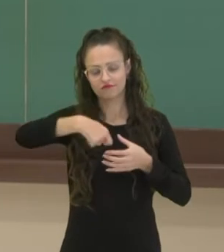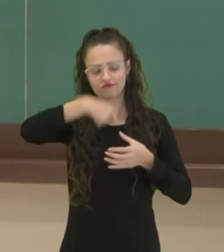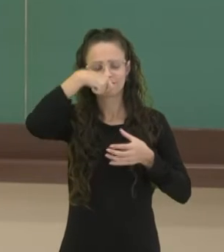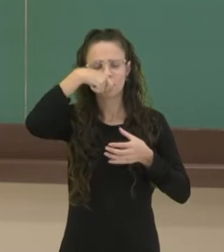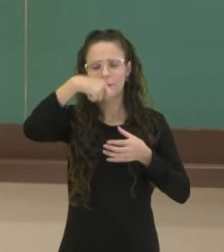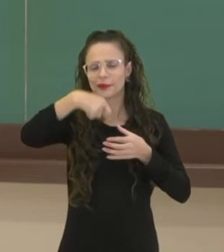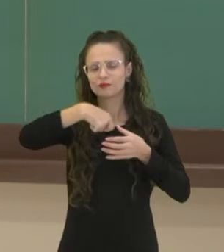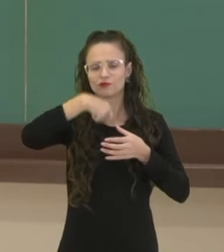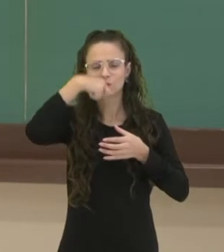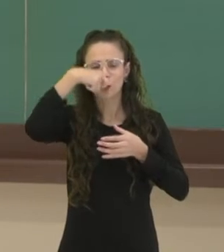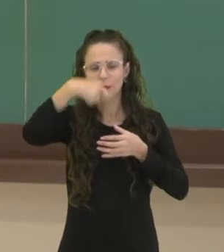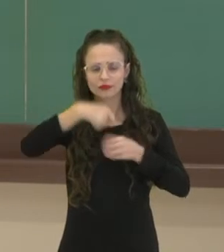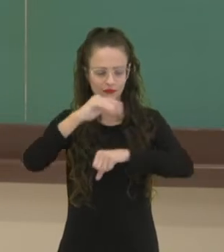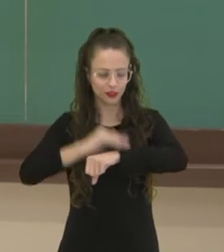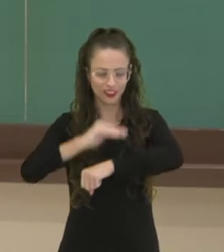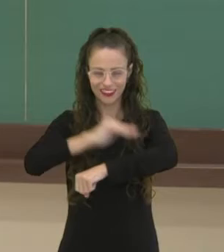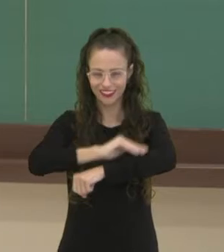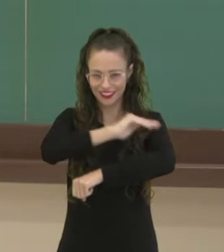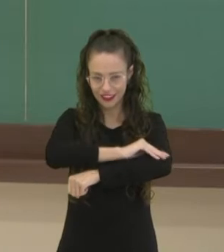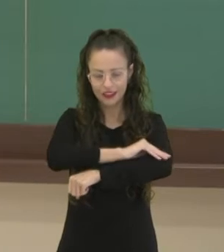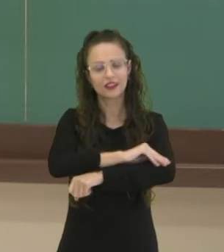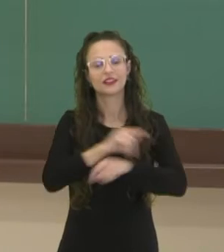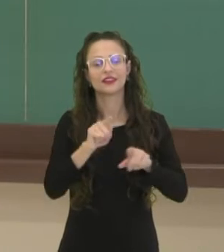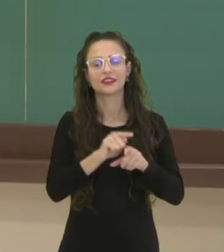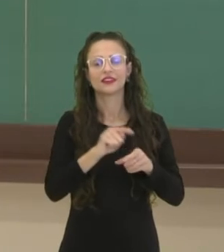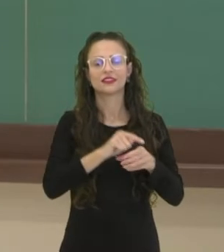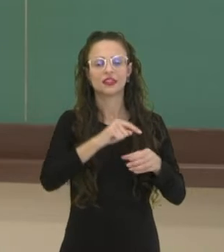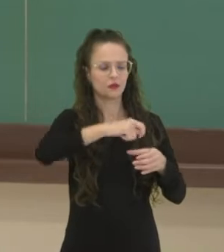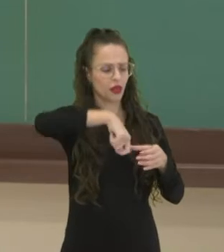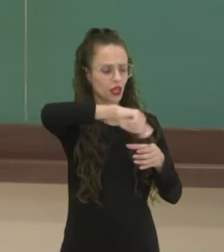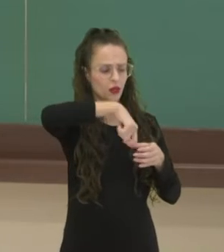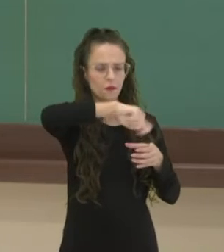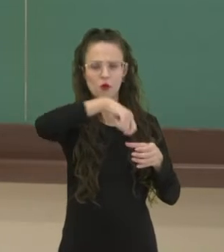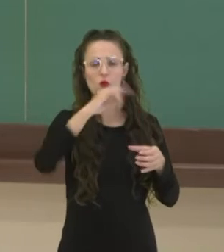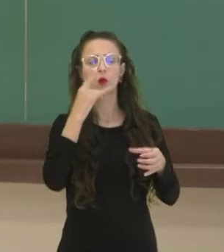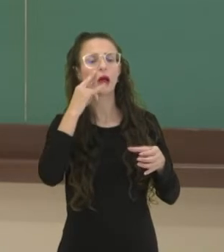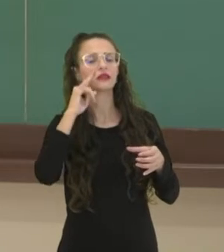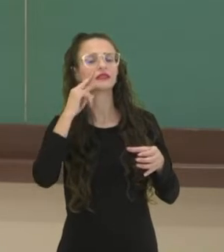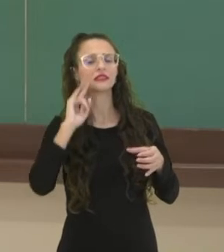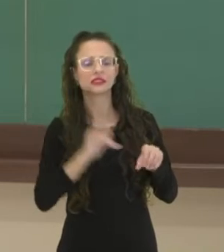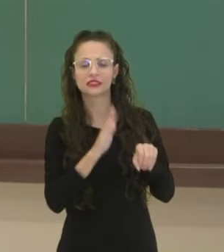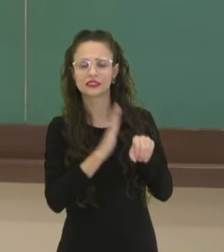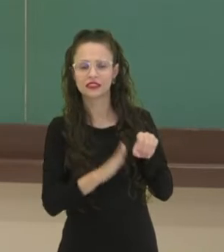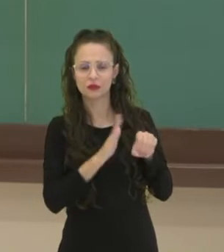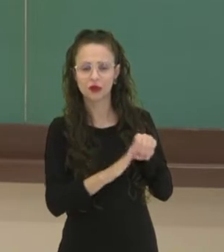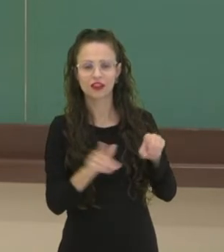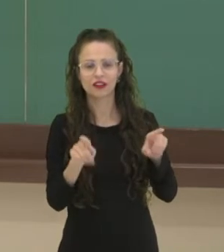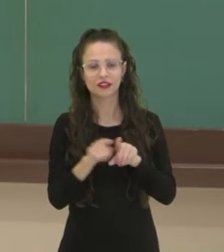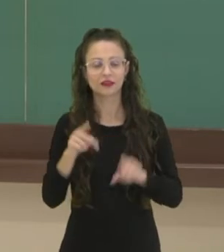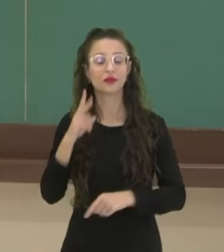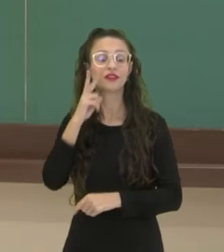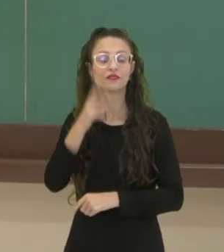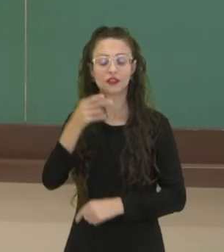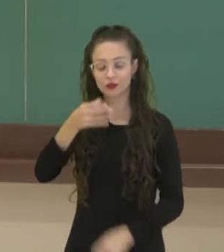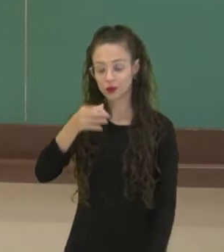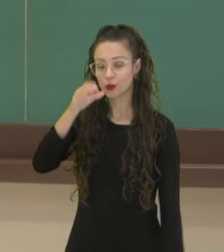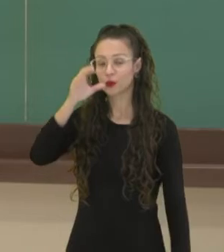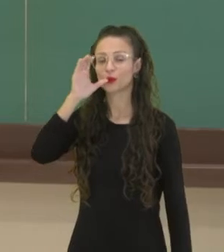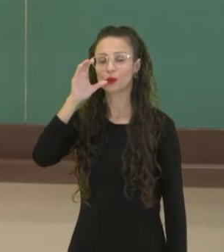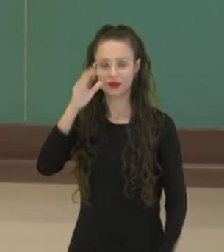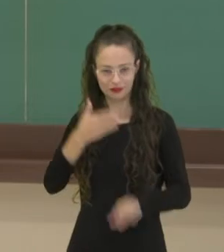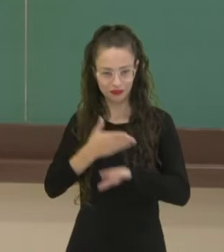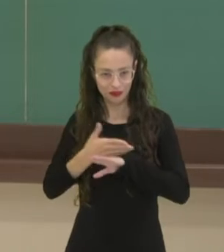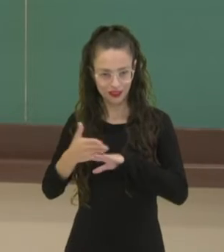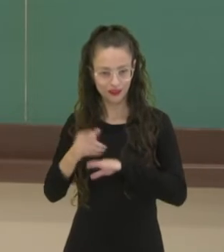rã sauté, acompanhadas de um cremoso molho acebolado e de um finíssimo vinho branco, a